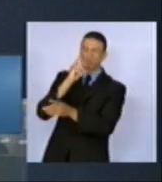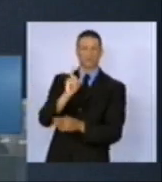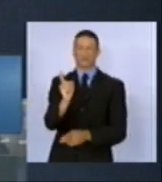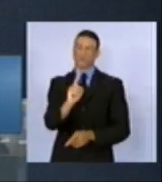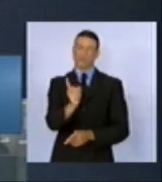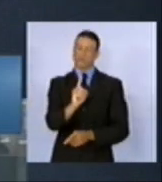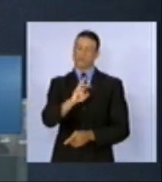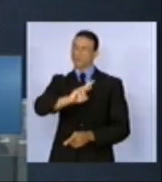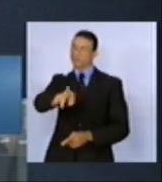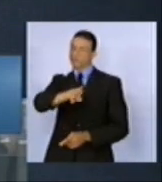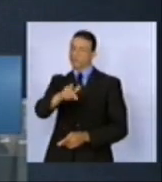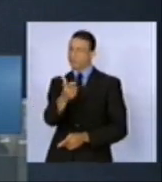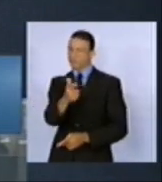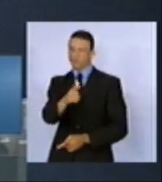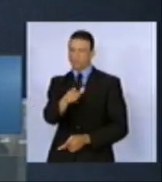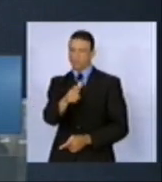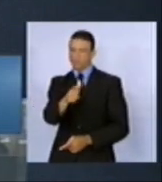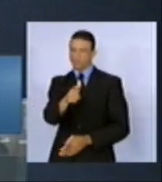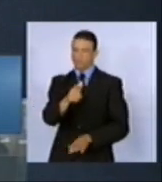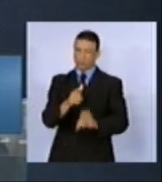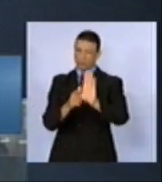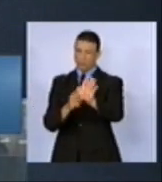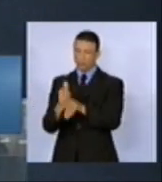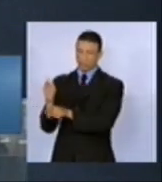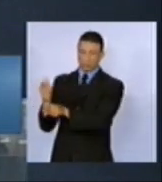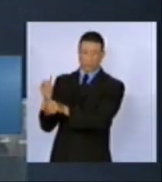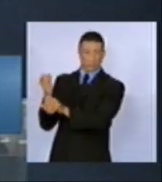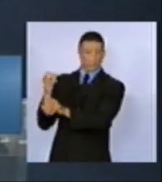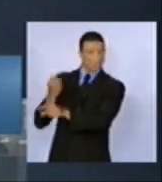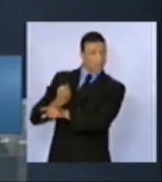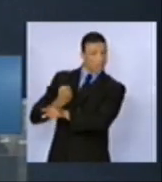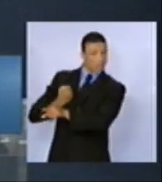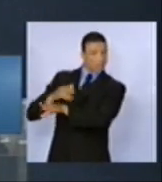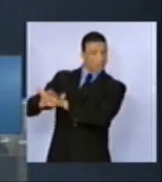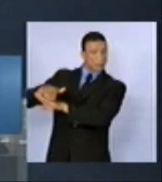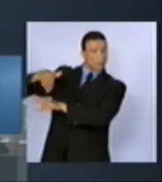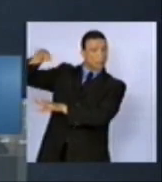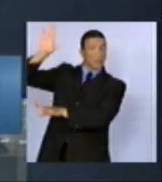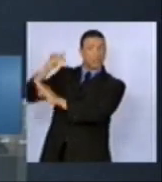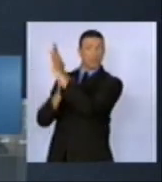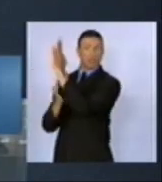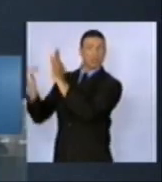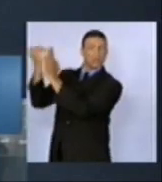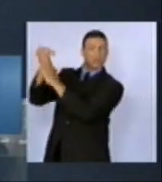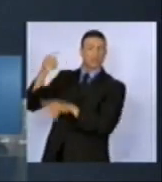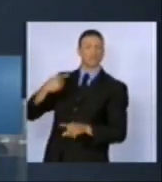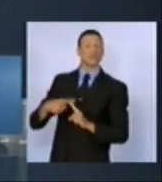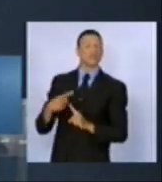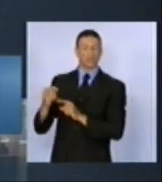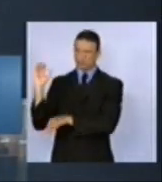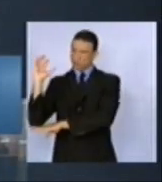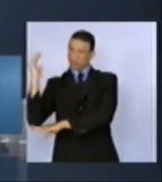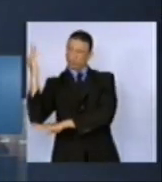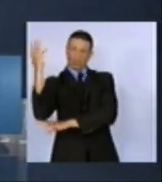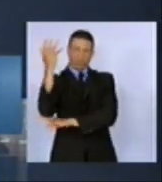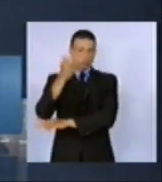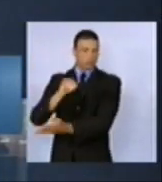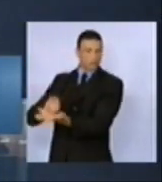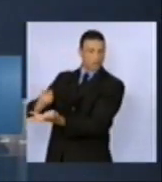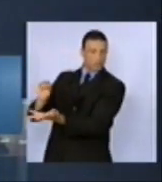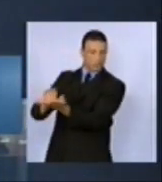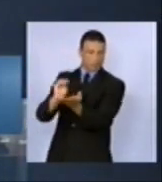o números mais altos lá porque falta a renovação do canavial dentro dos experimentos